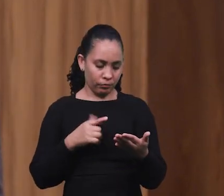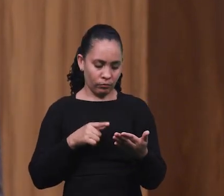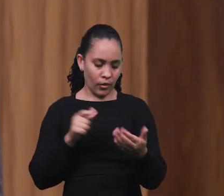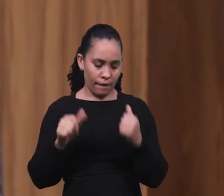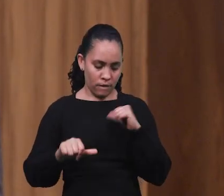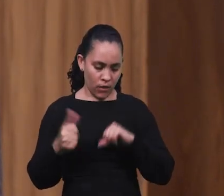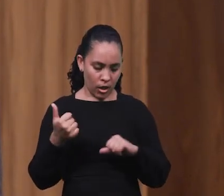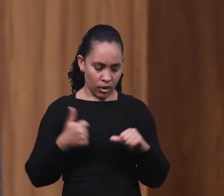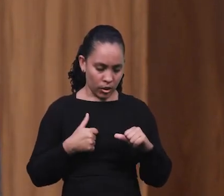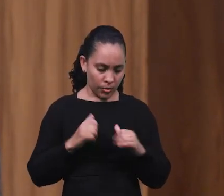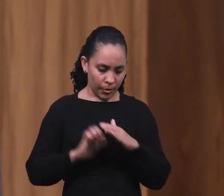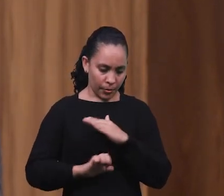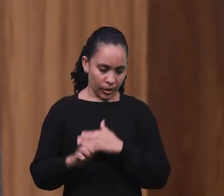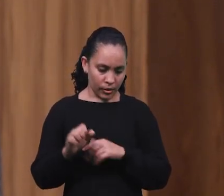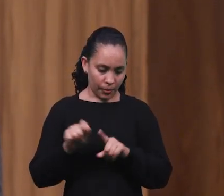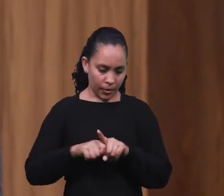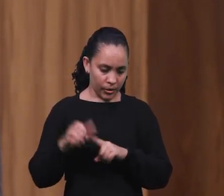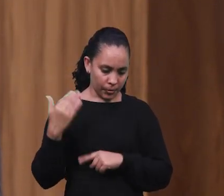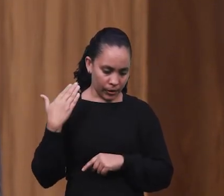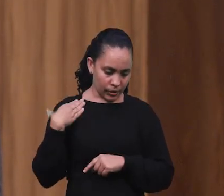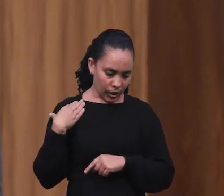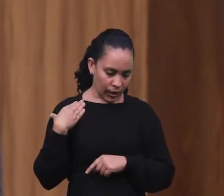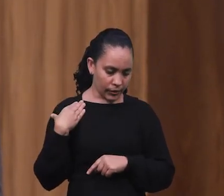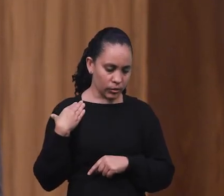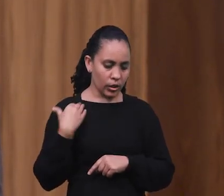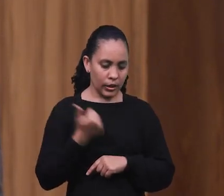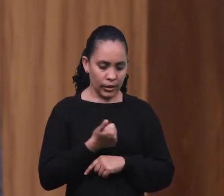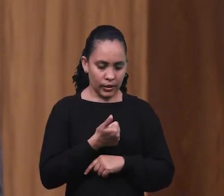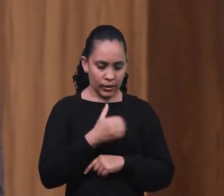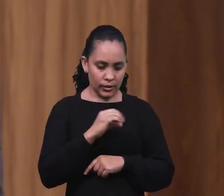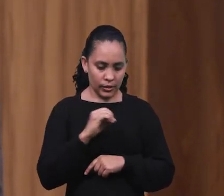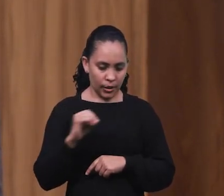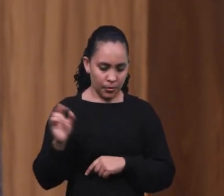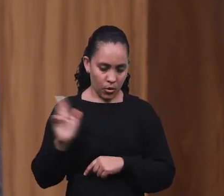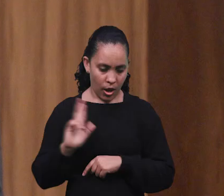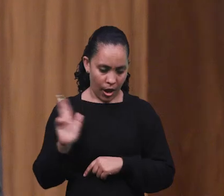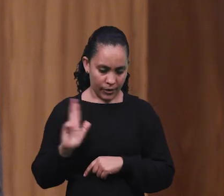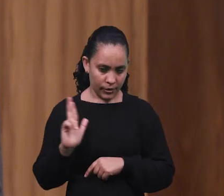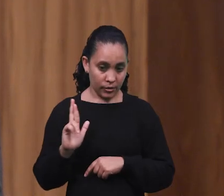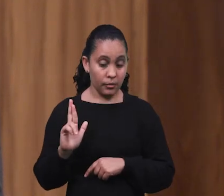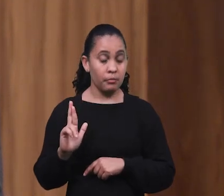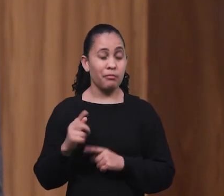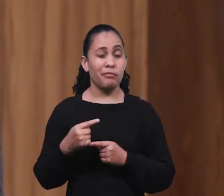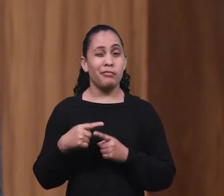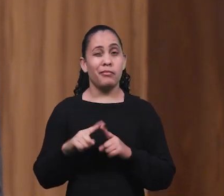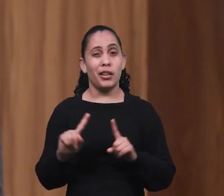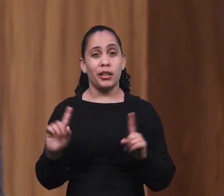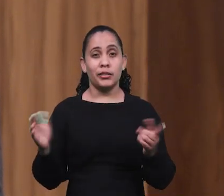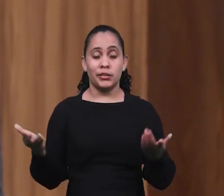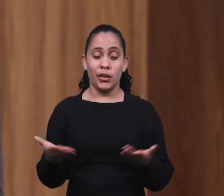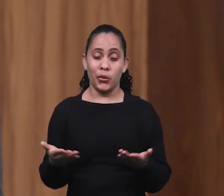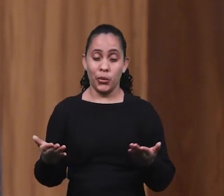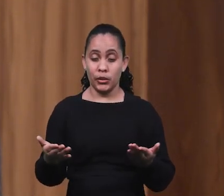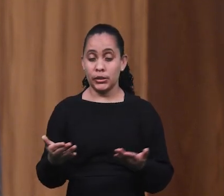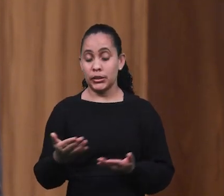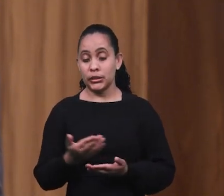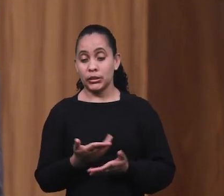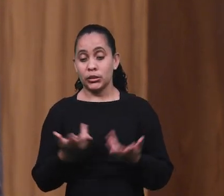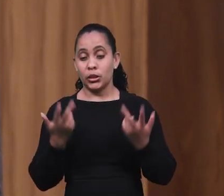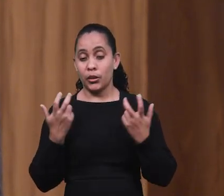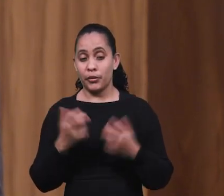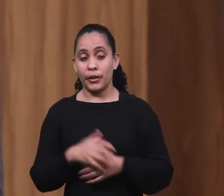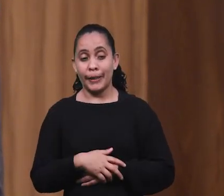mão. Olha, minha empresa, mês passado, faturou 100 mil reais. E agora, de acordo